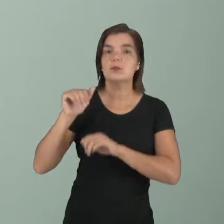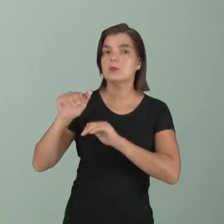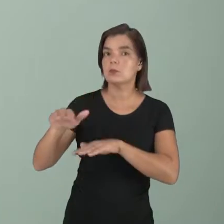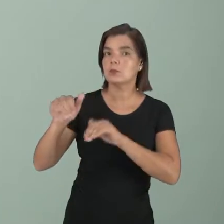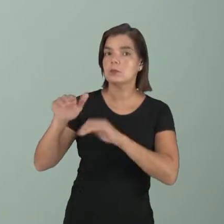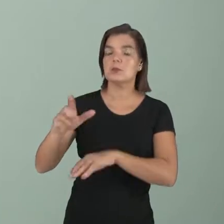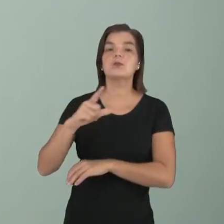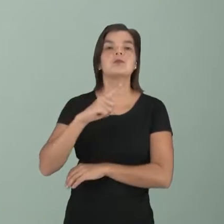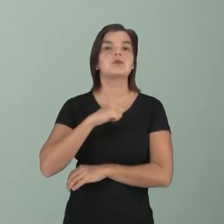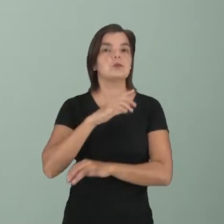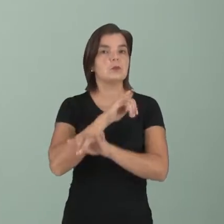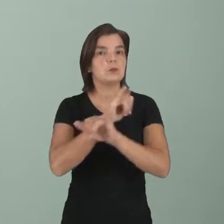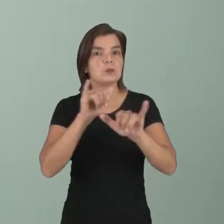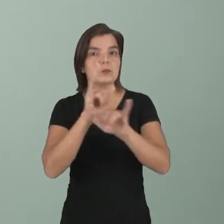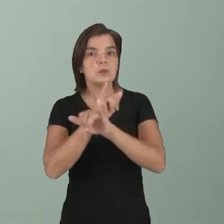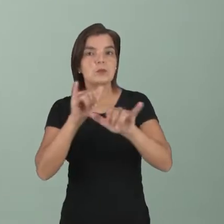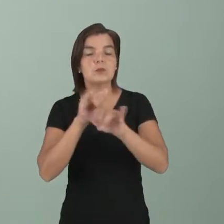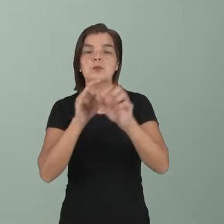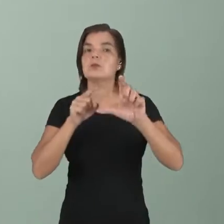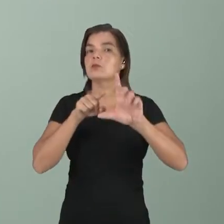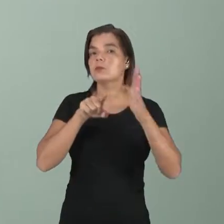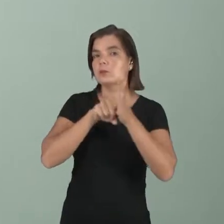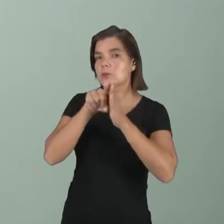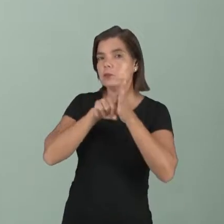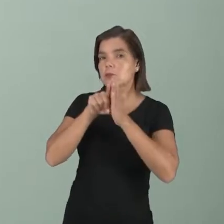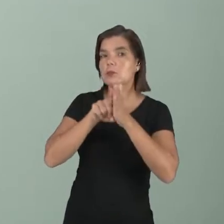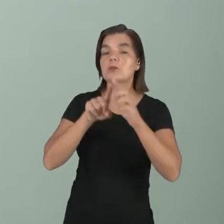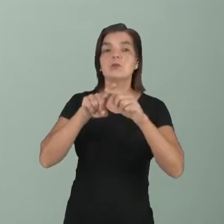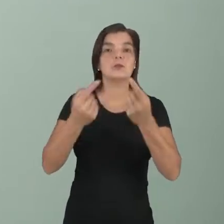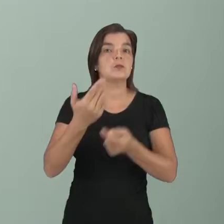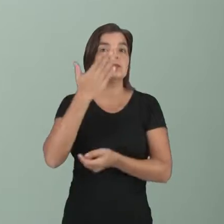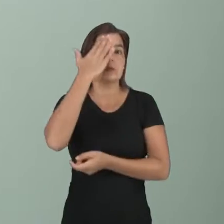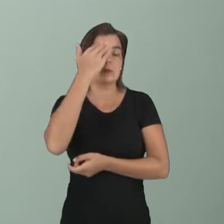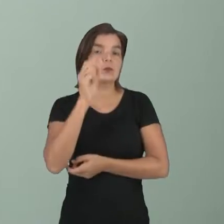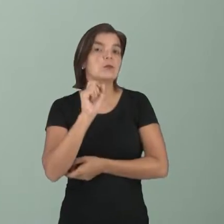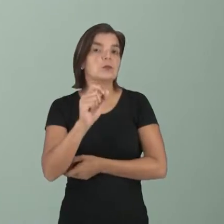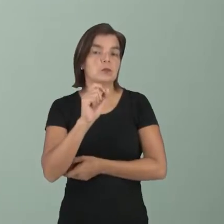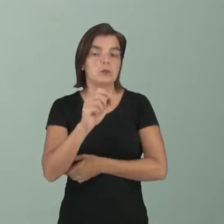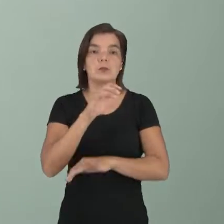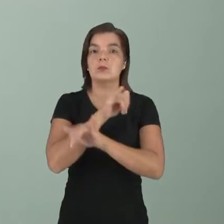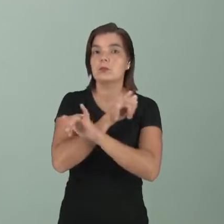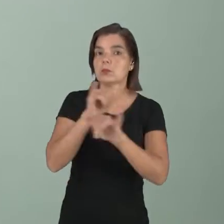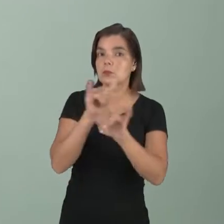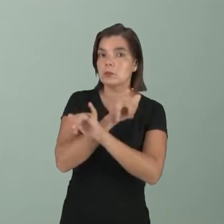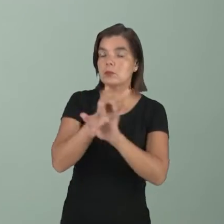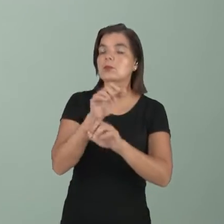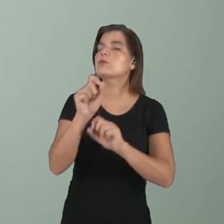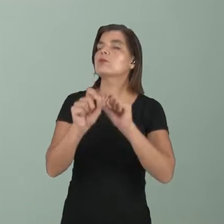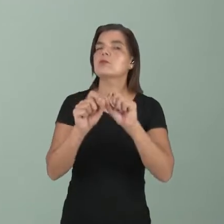setembro, nós tivemos esses dados divulgados, mas aí nós sabemos que esses dados,